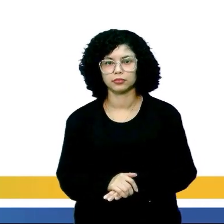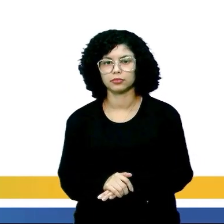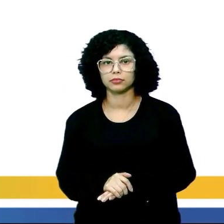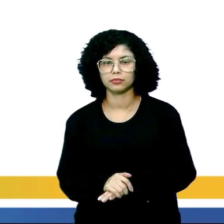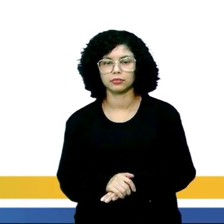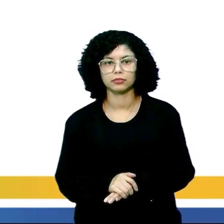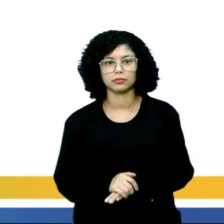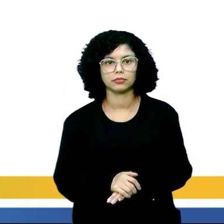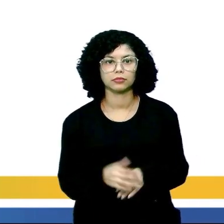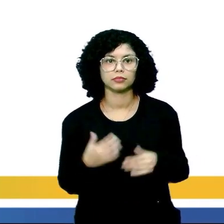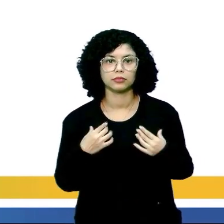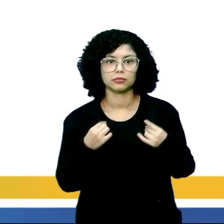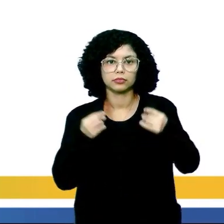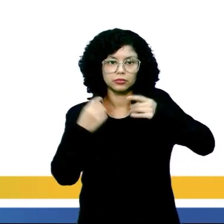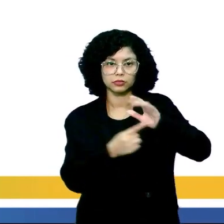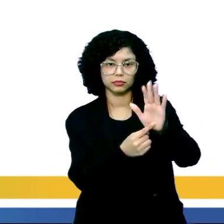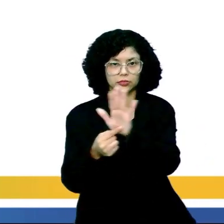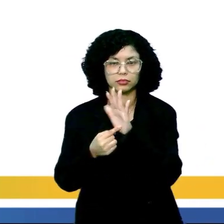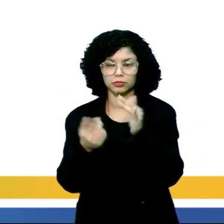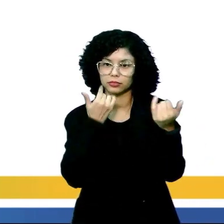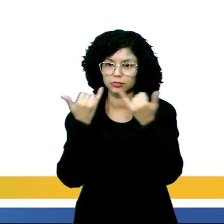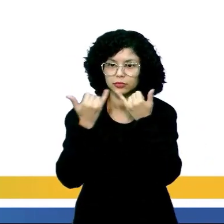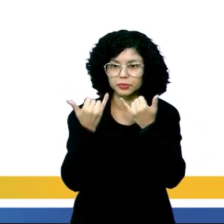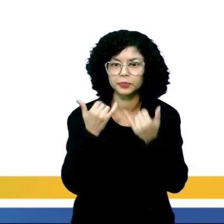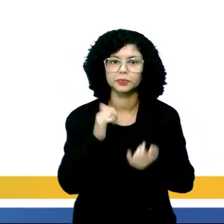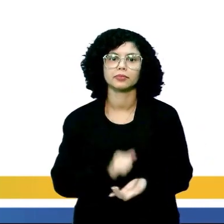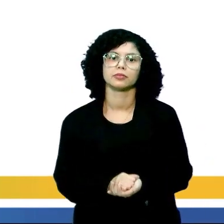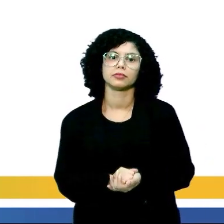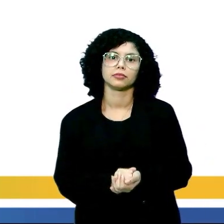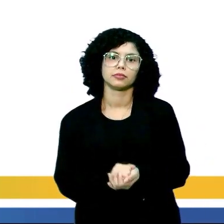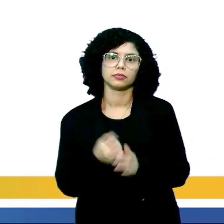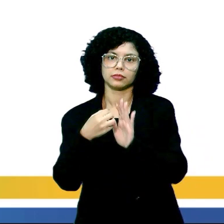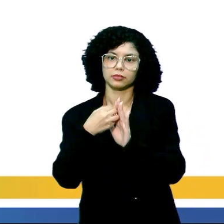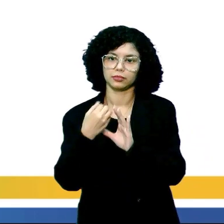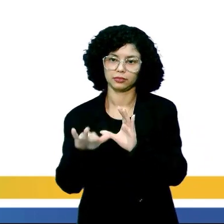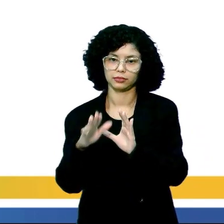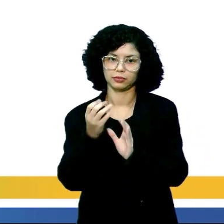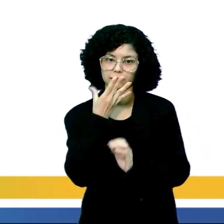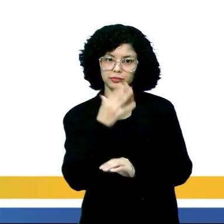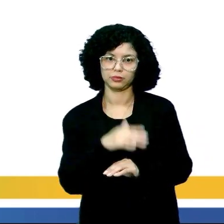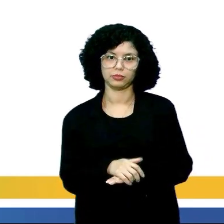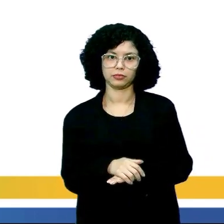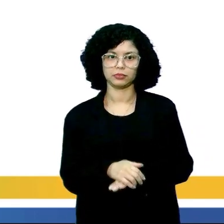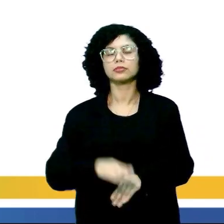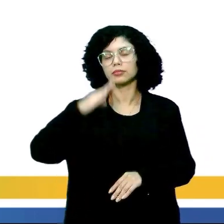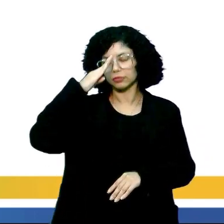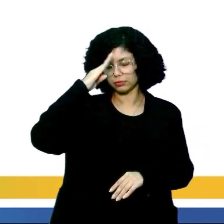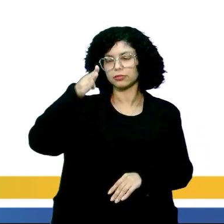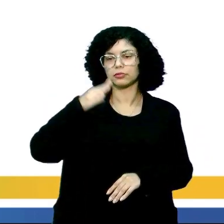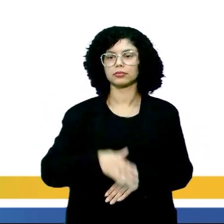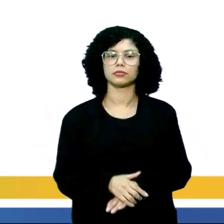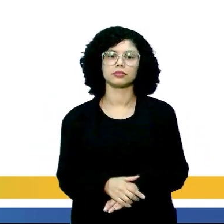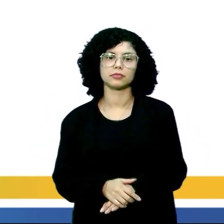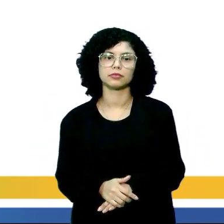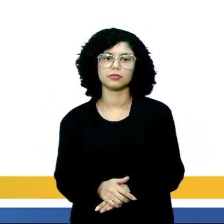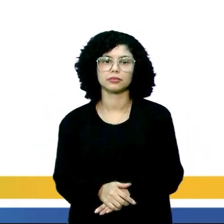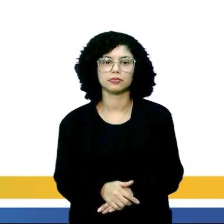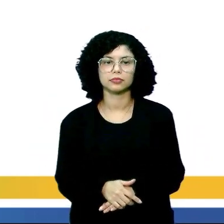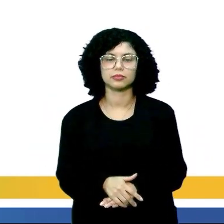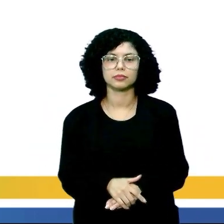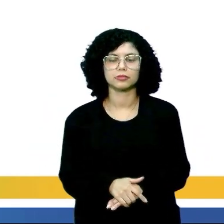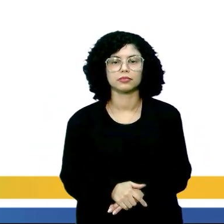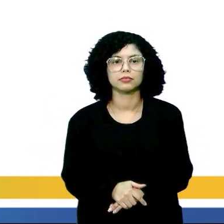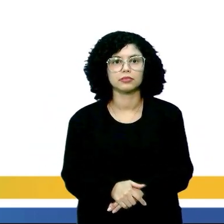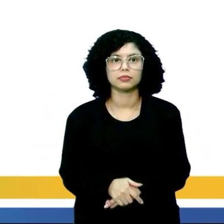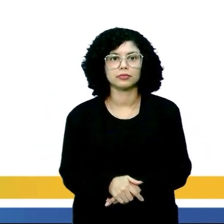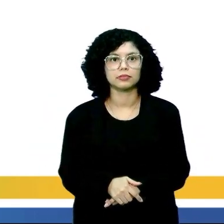aí do Google Maps, mostra minhas notícias, manda esta foto, aí o celular obedece lá, sim senhor.